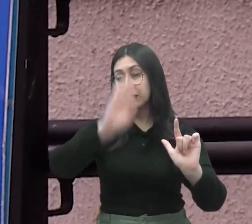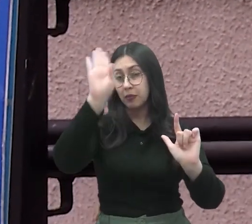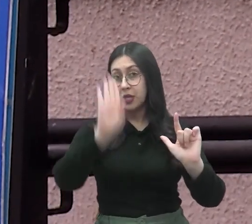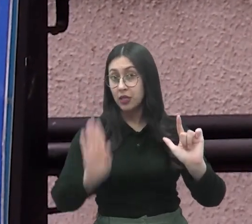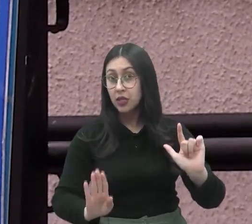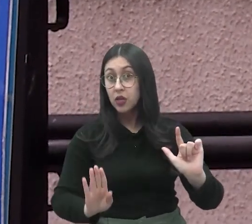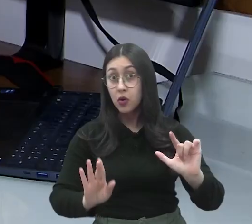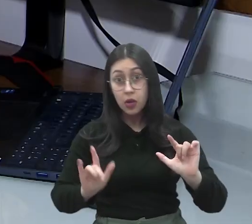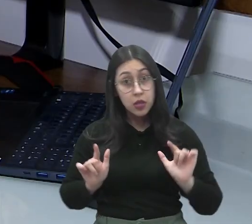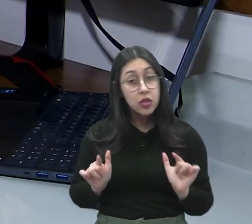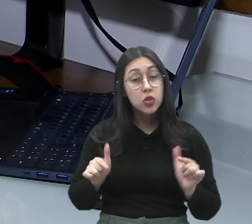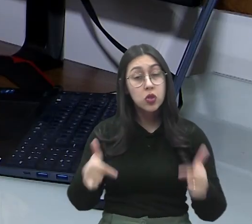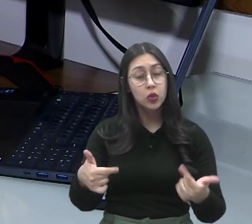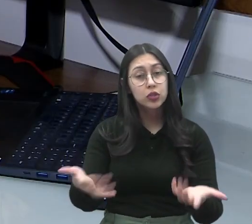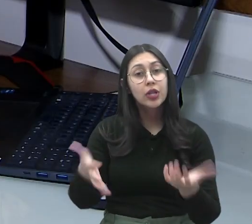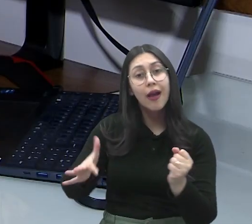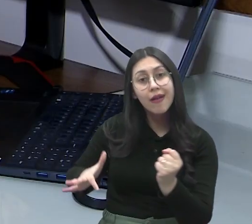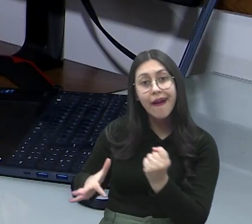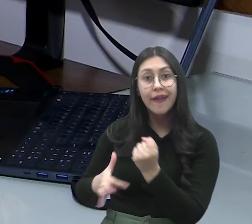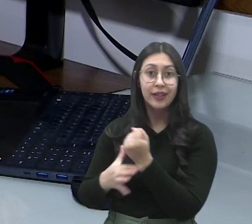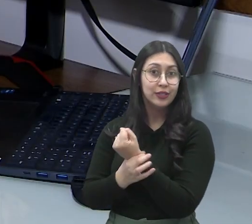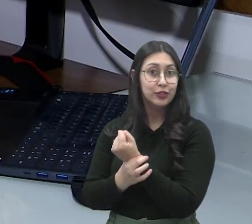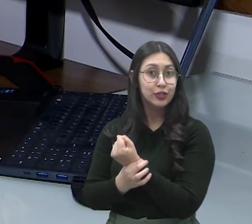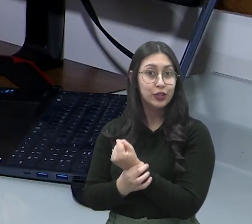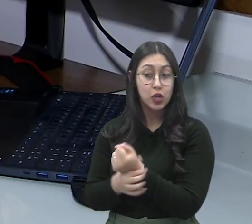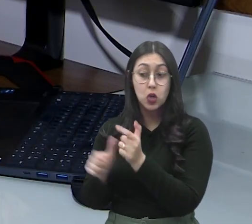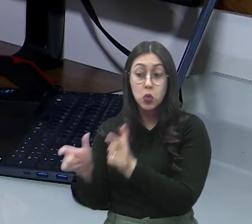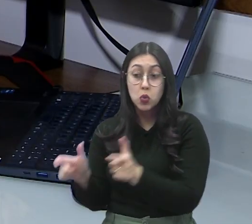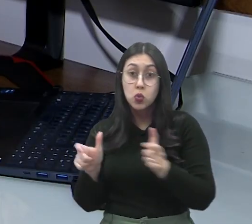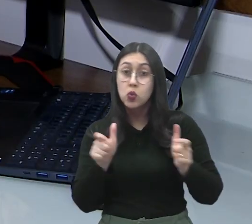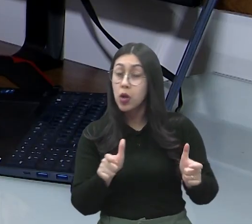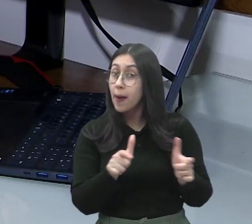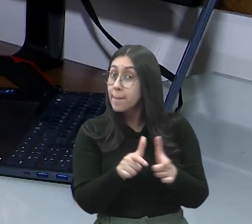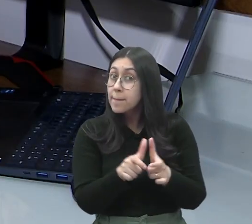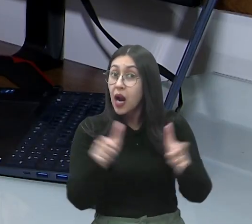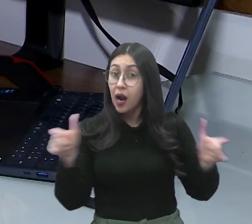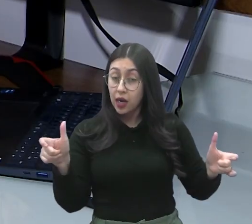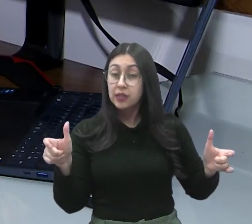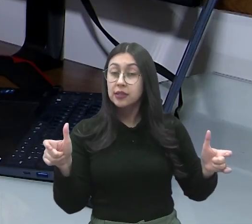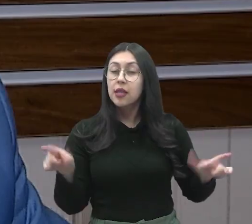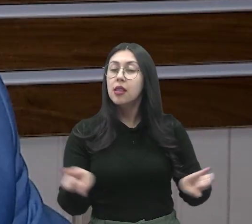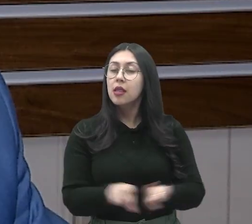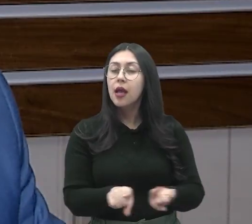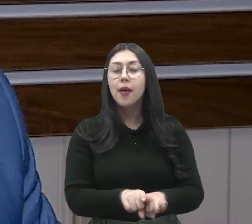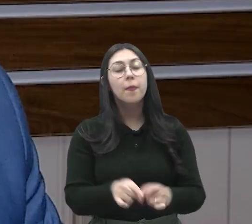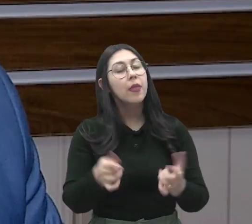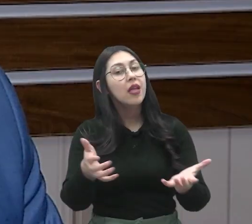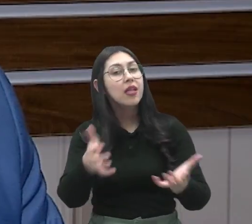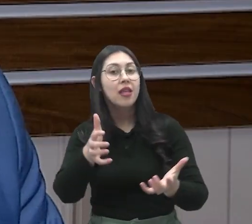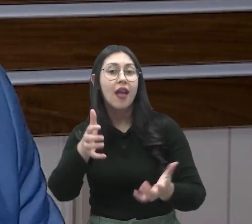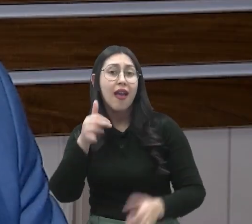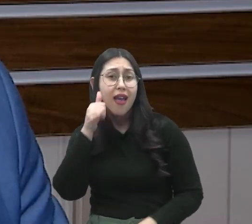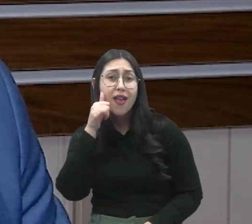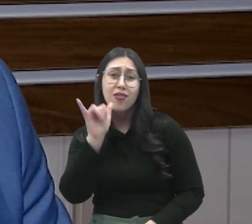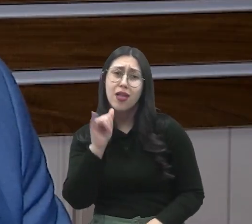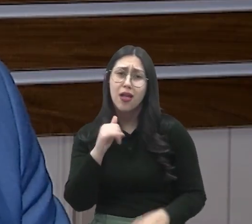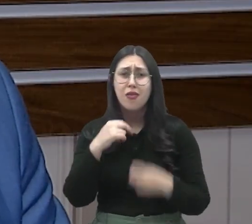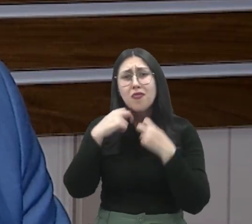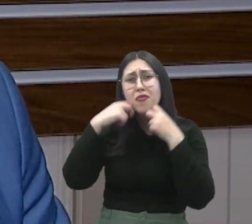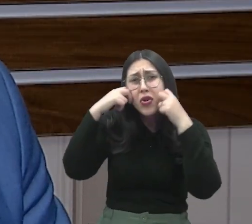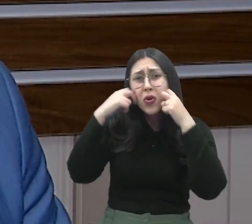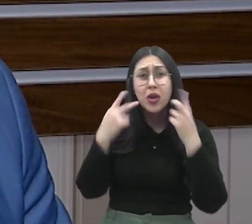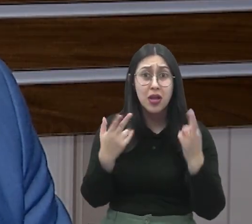território brasileiro. A medida, além de garantir uma gama maior de locais adaptados, também visa diminuir casos